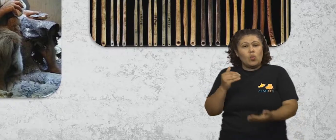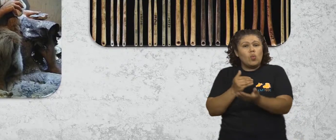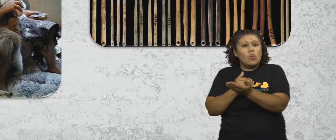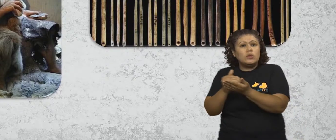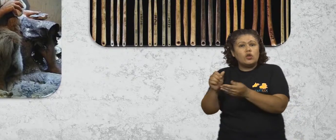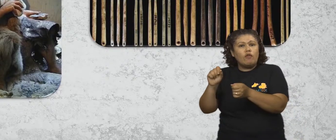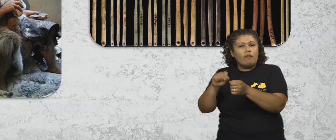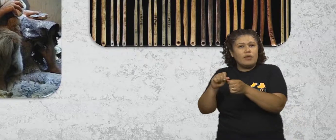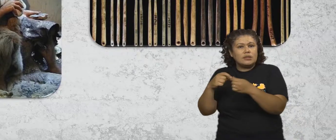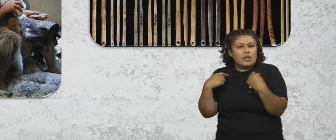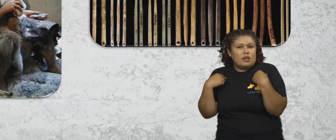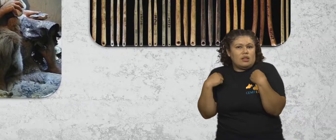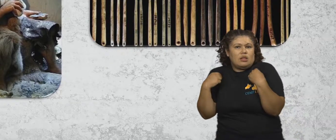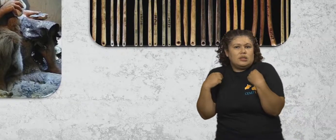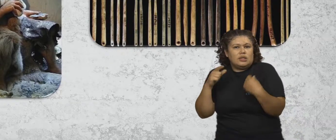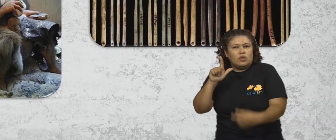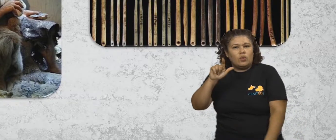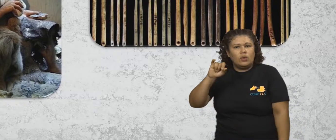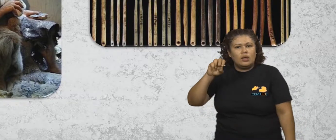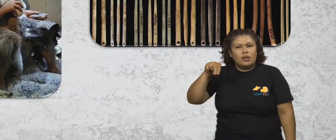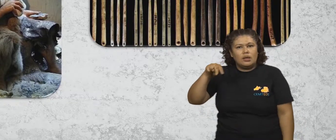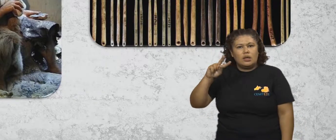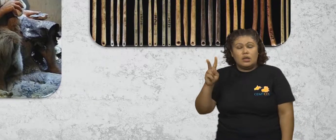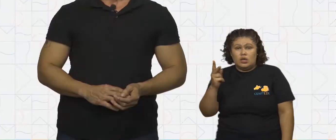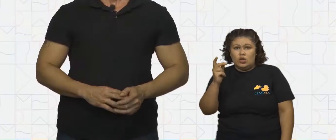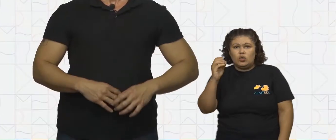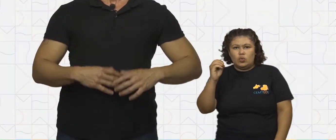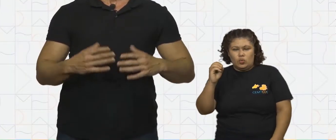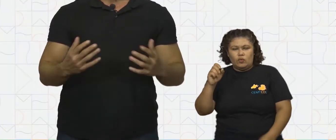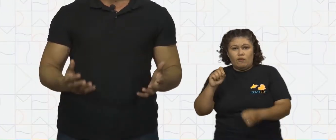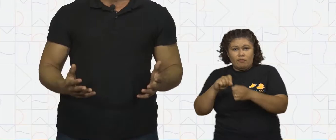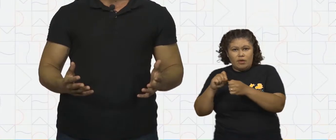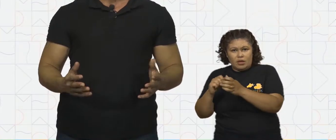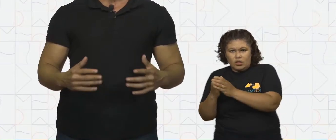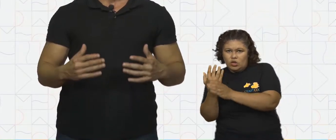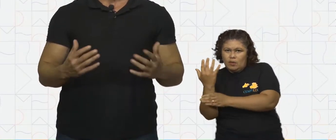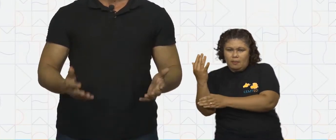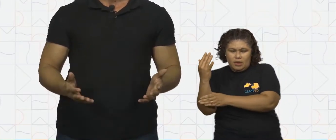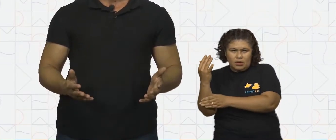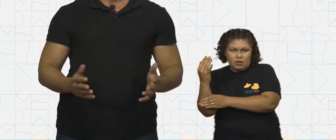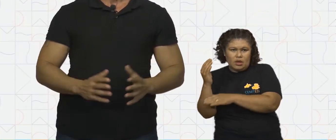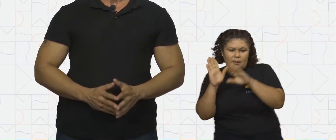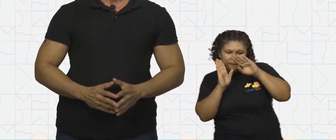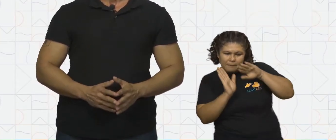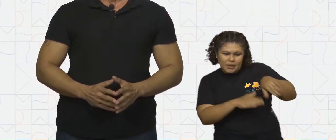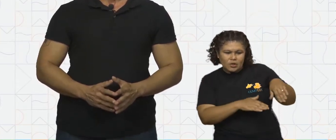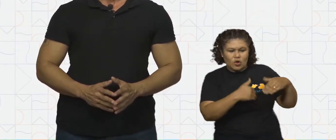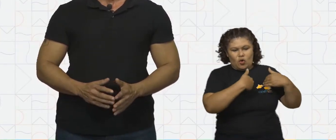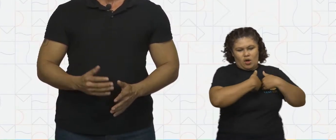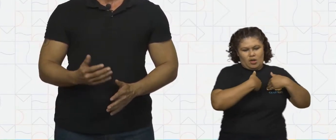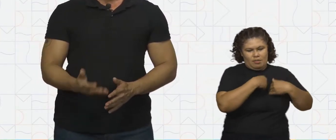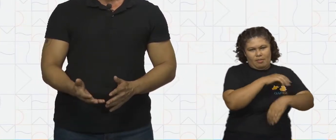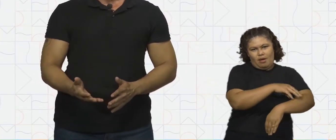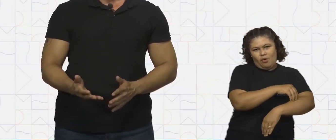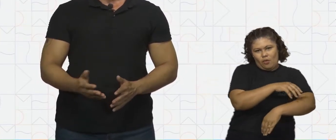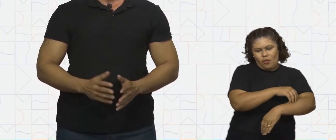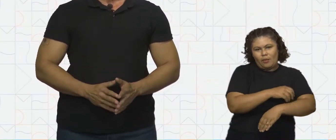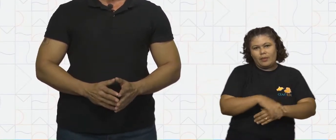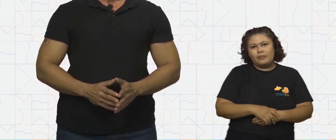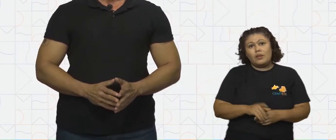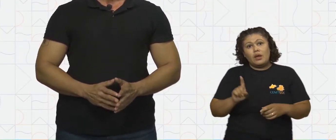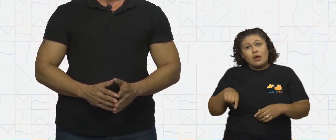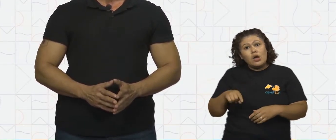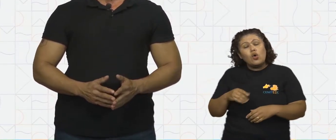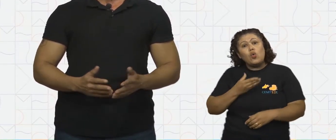passaram a substituir as roupas feitas de peles de animais, o que significou um grande passo para o homem e uma grande evolução